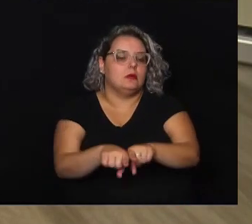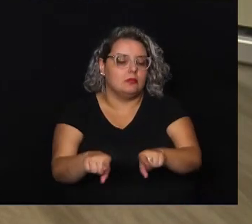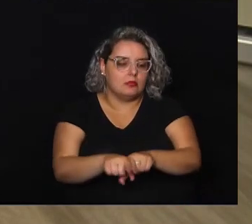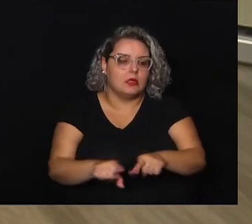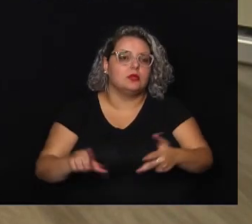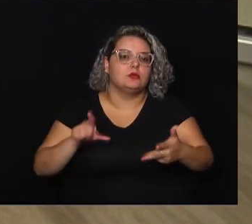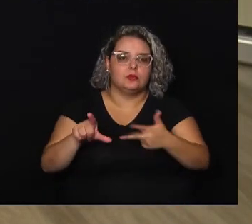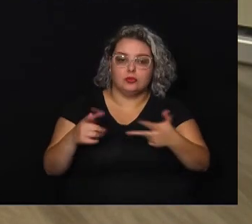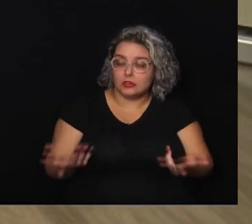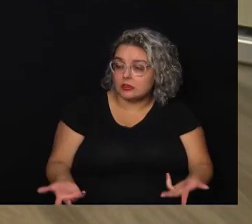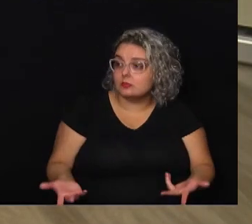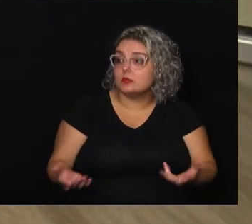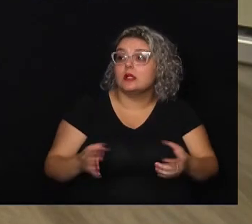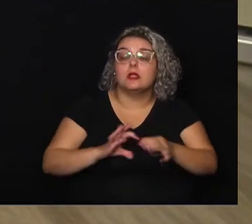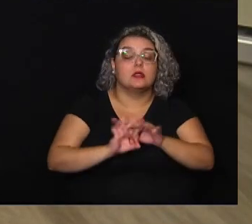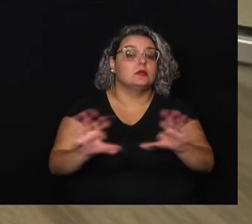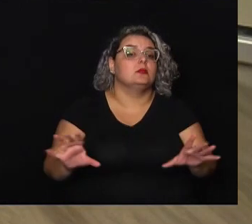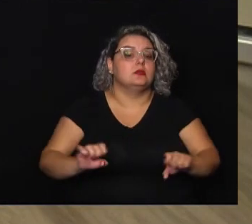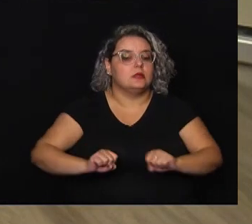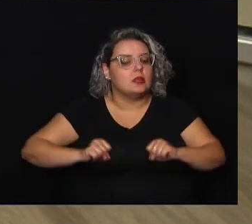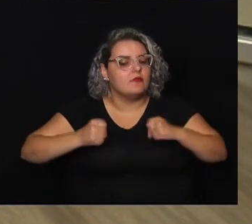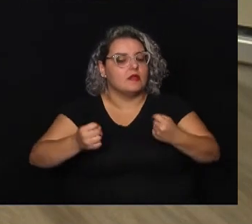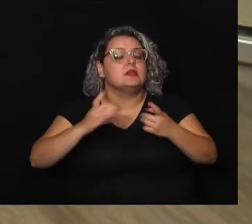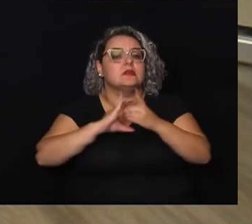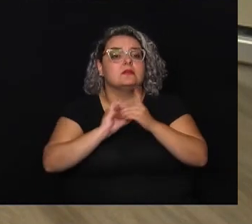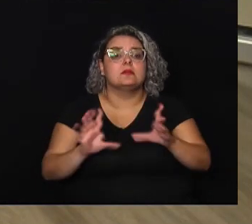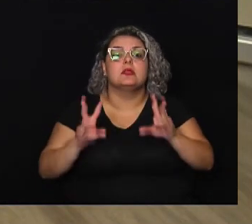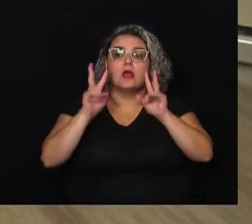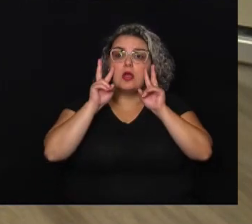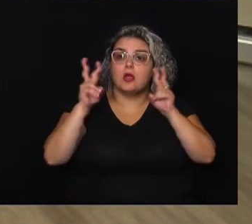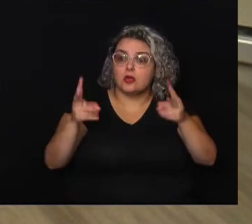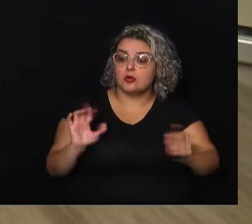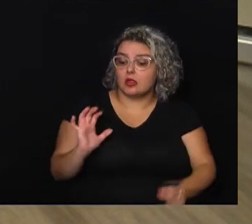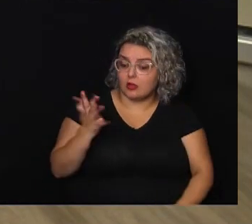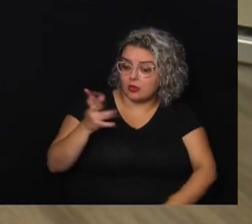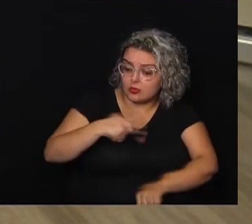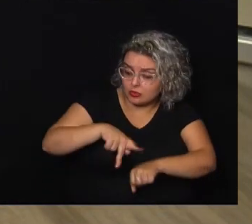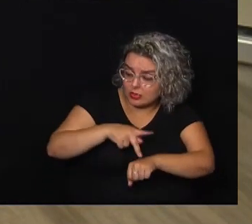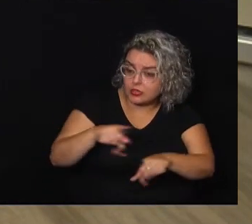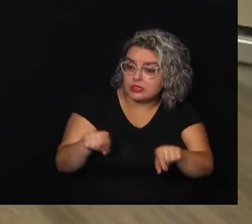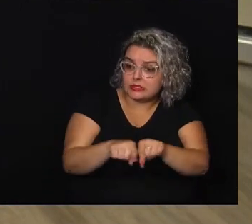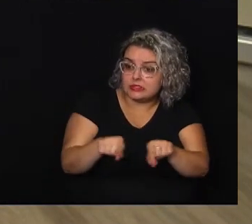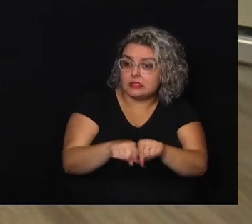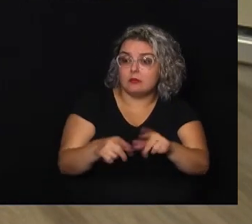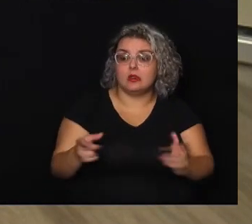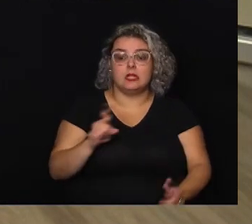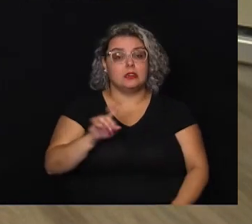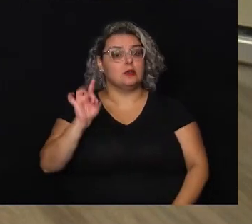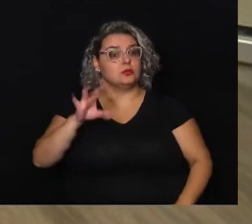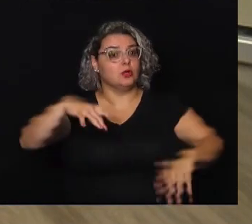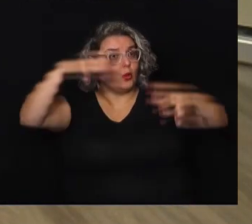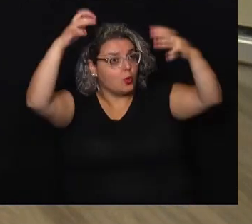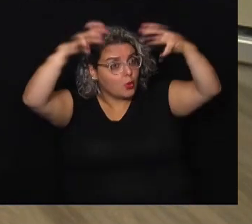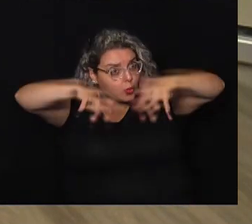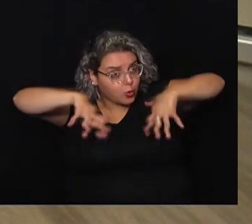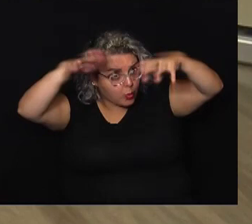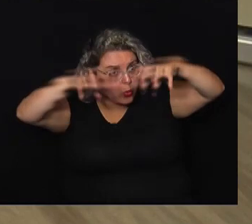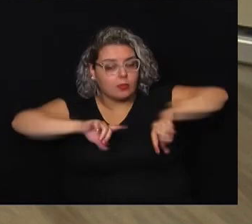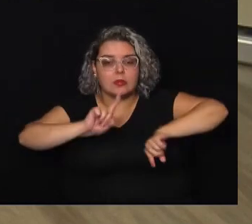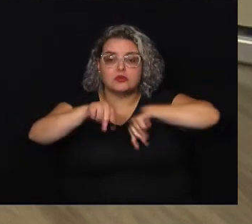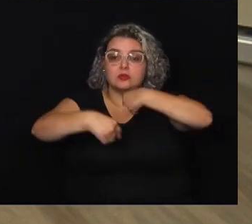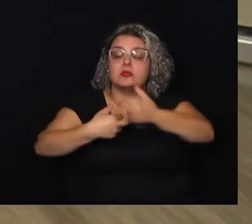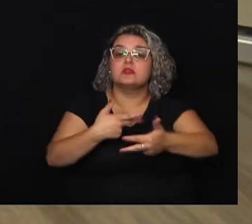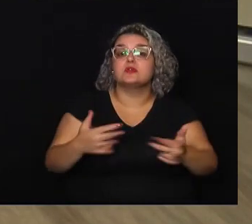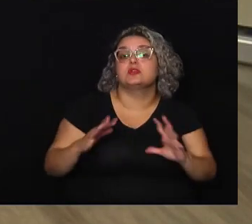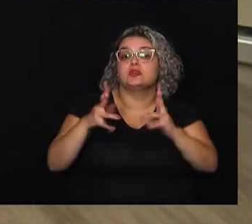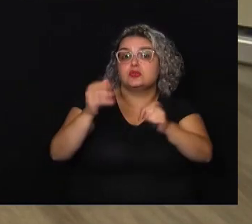da democracia. Esse olhar para o que acontece no nosso país também, e não só da chuva, mas sobre outros eventos,